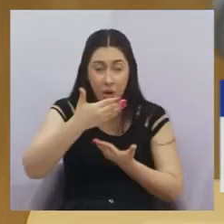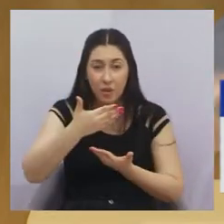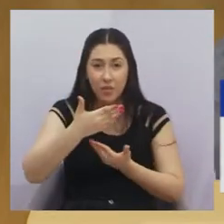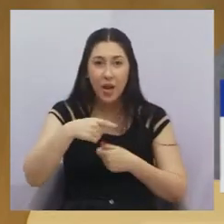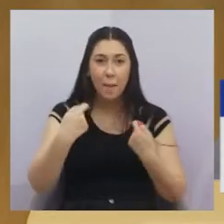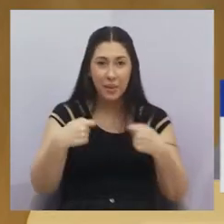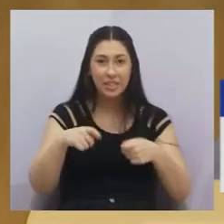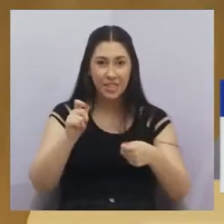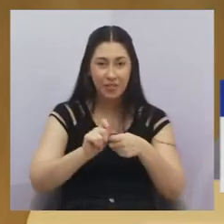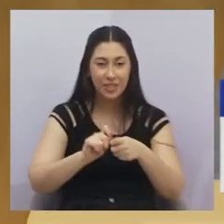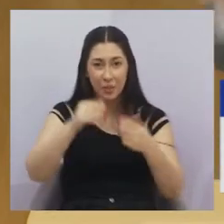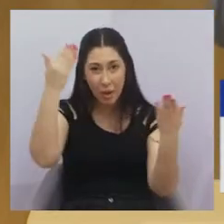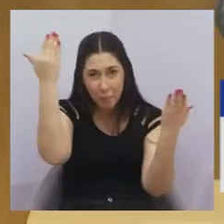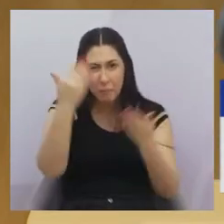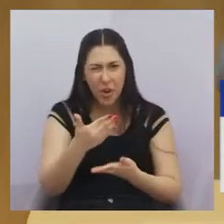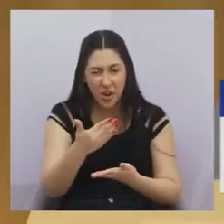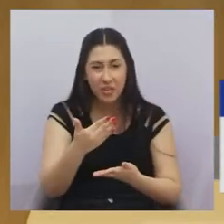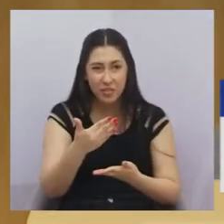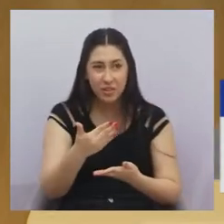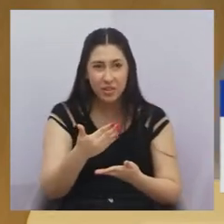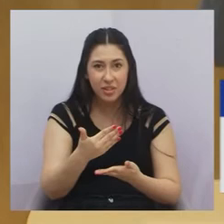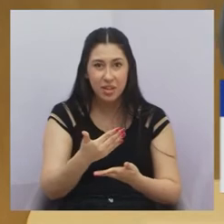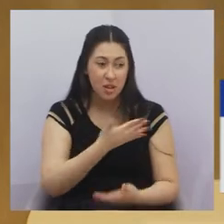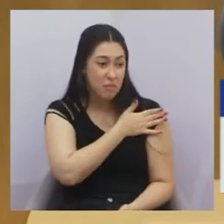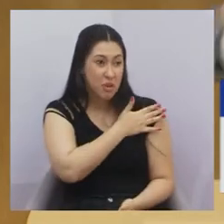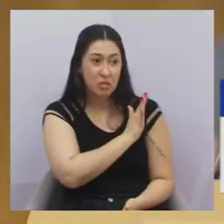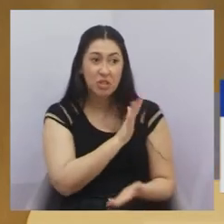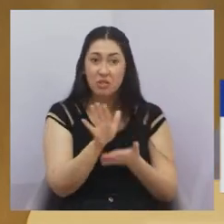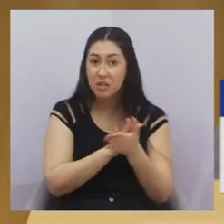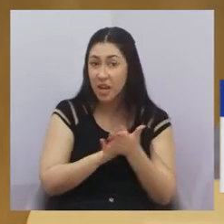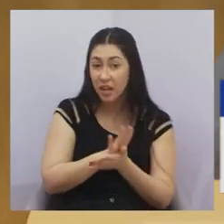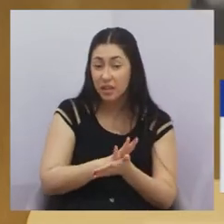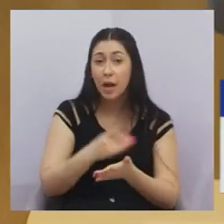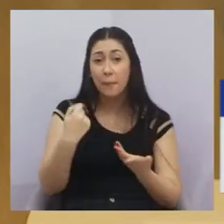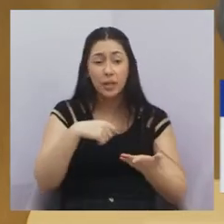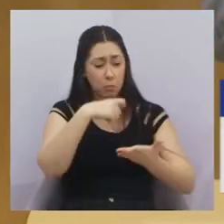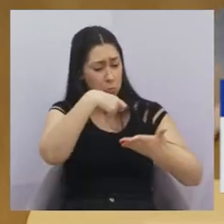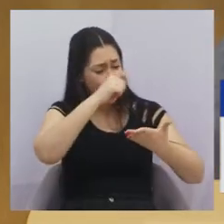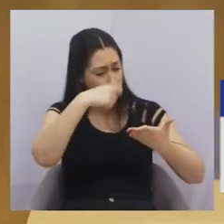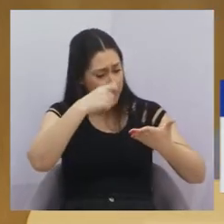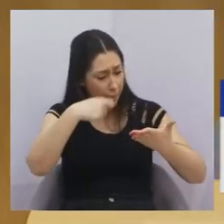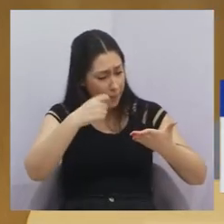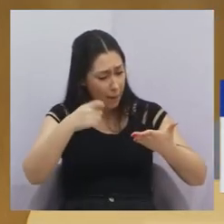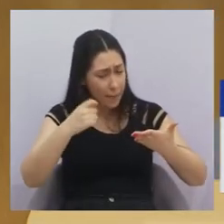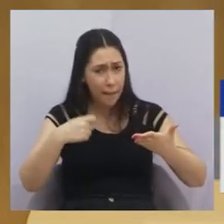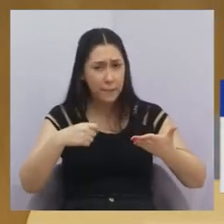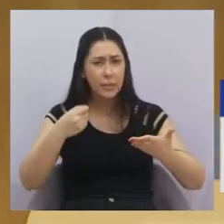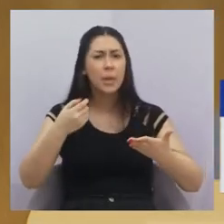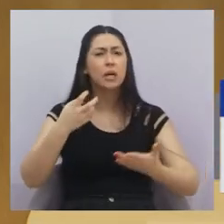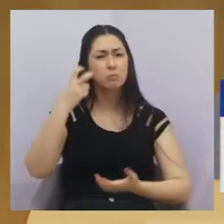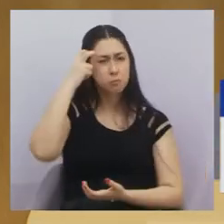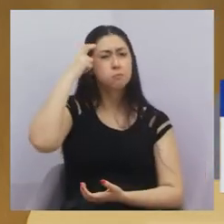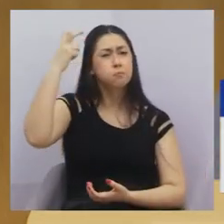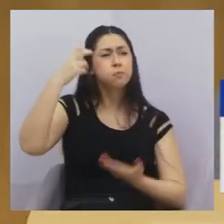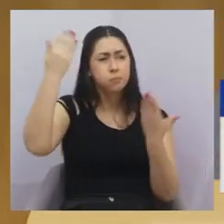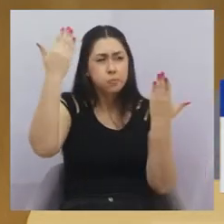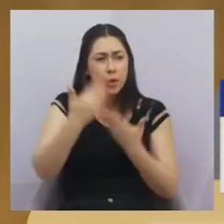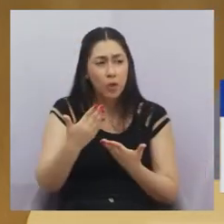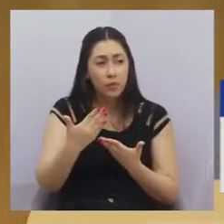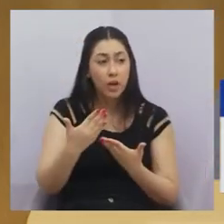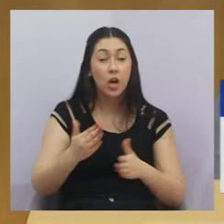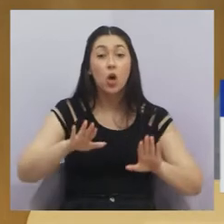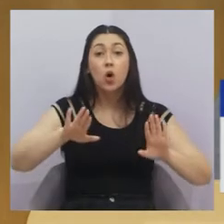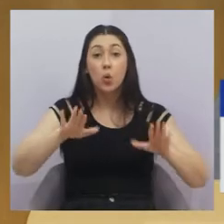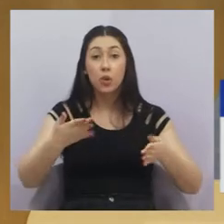testa o conhecimento dela, sem preconceito, são provas objetivas, testa-se o conhecimento dela. Então, quando está em pé